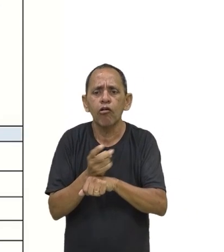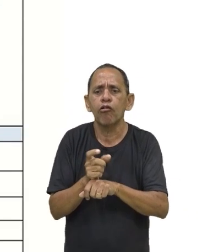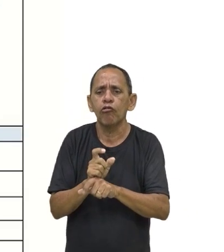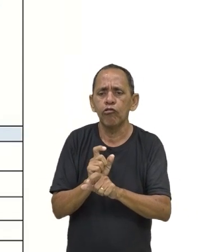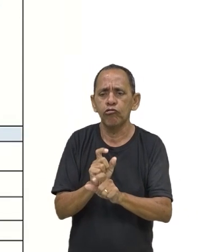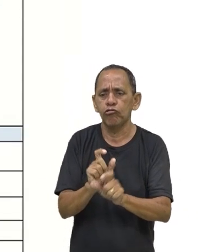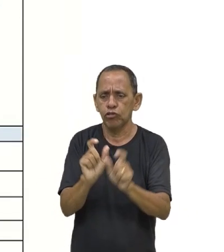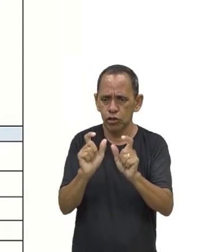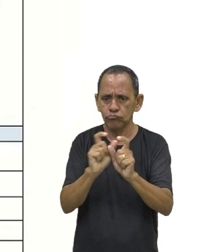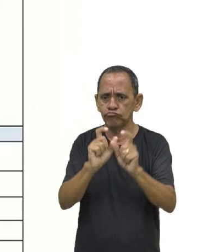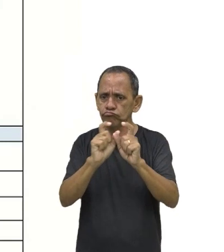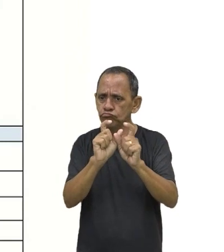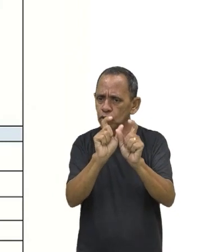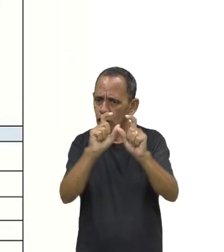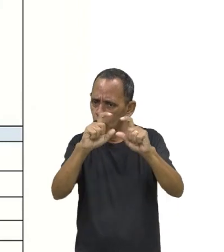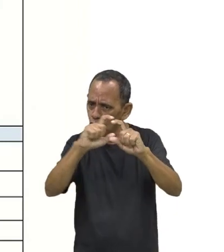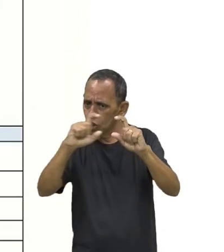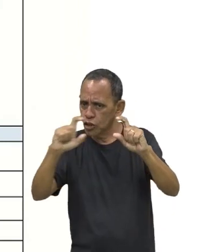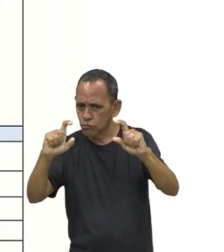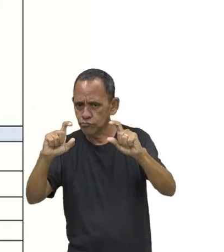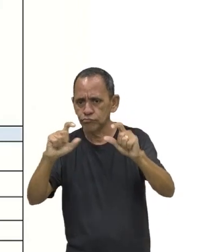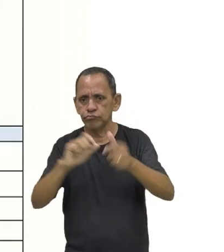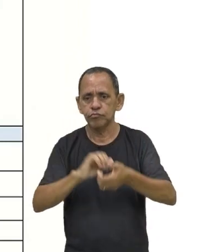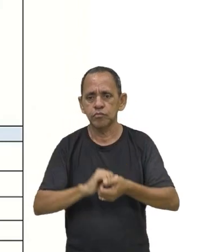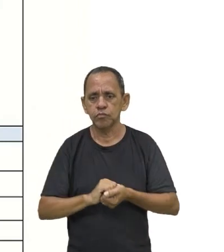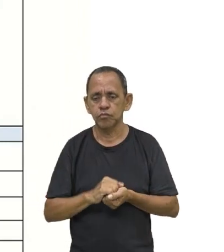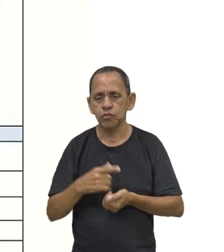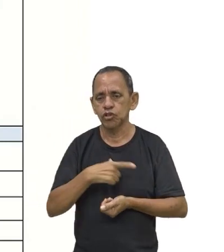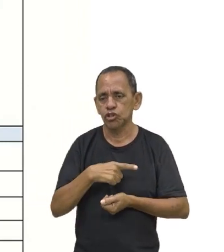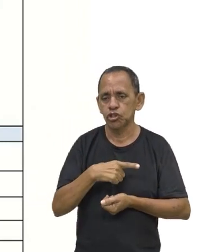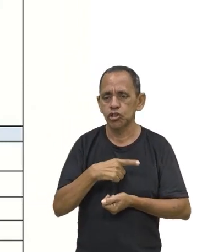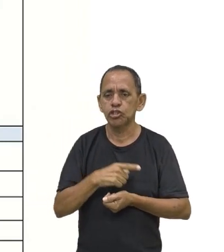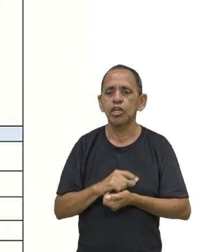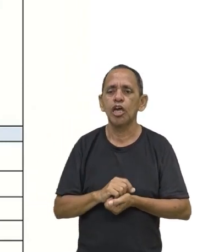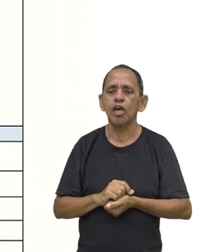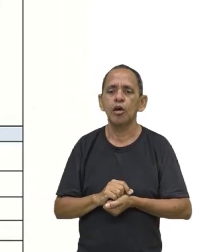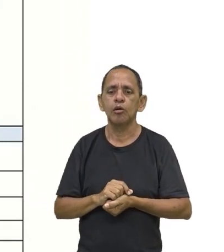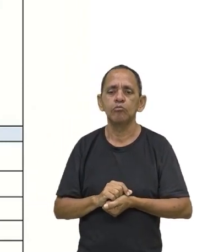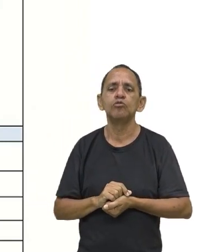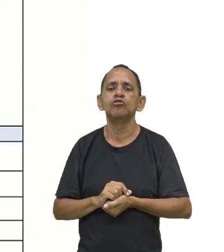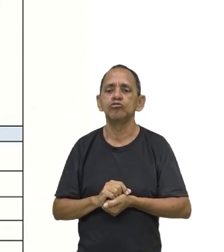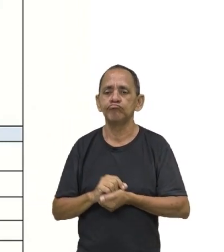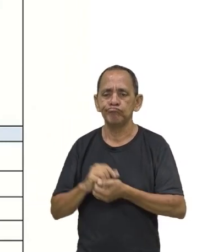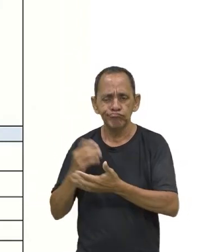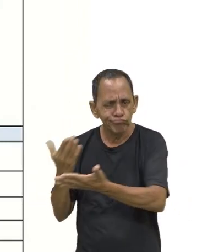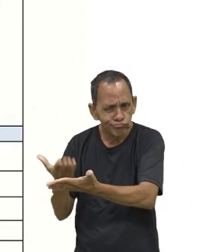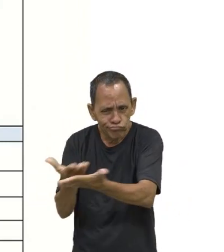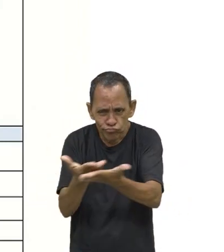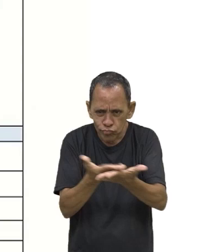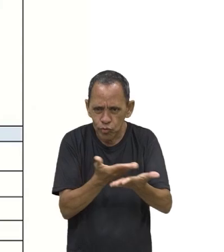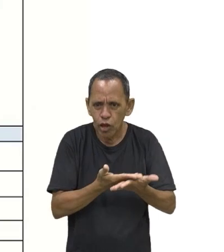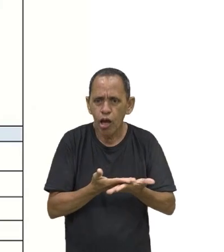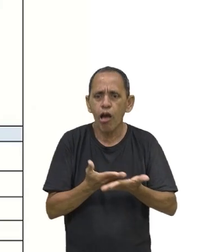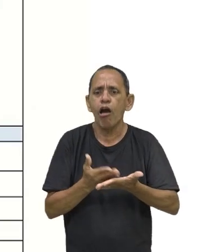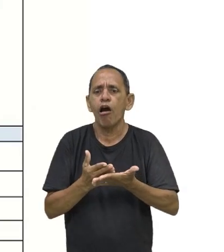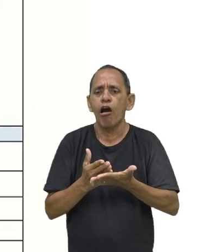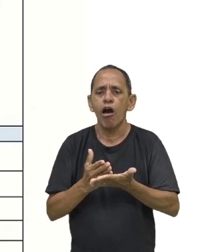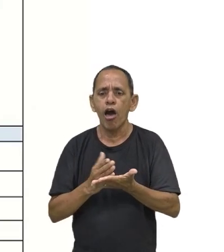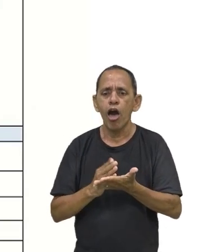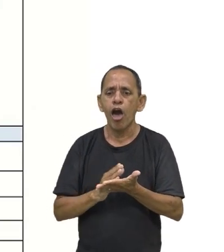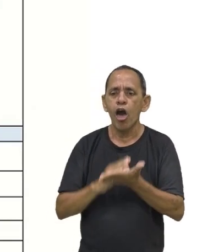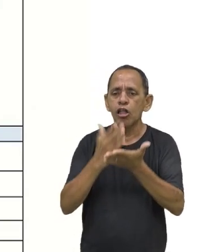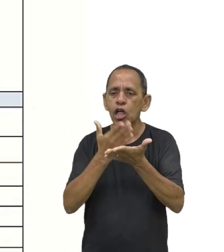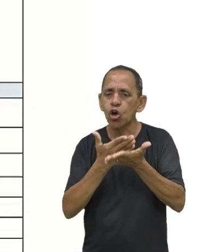26 de fevereiro, a gente tem a aula inaugural, que a gente vai ter um momento na jornada também só para falar